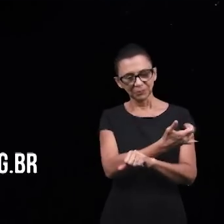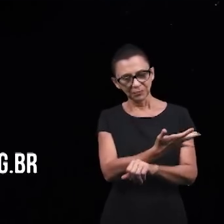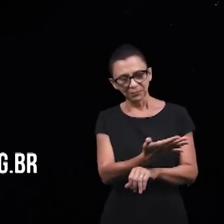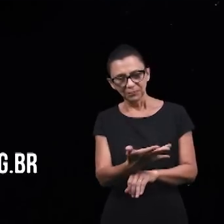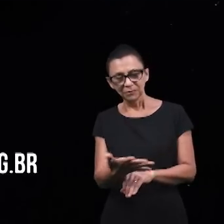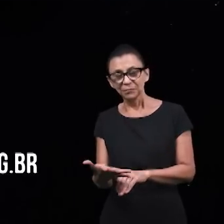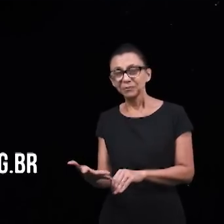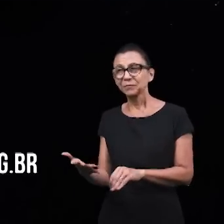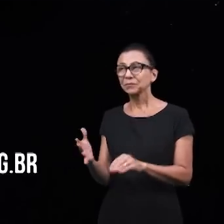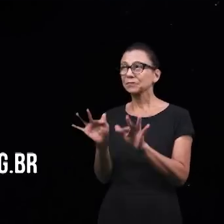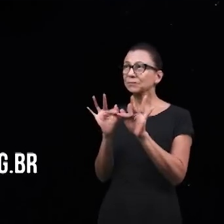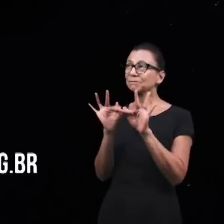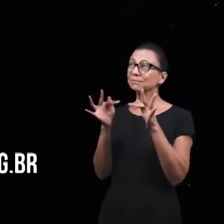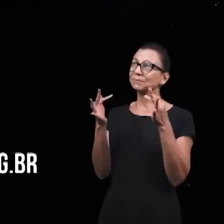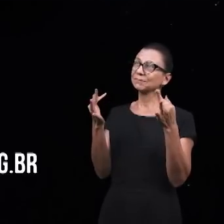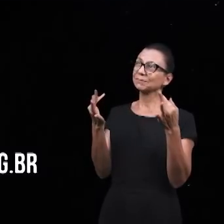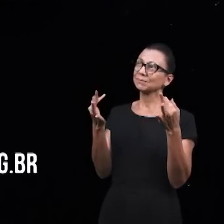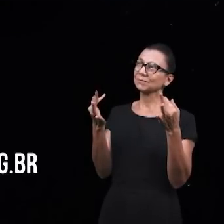jardim.